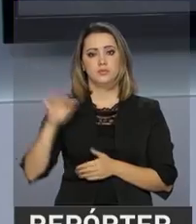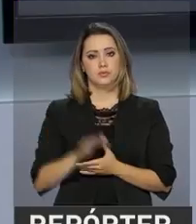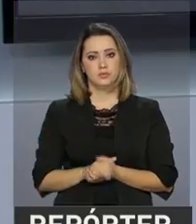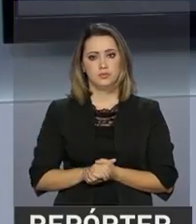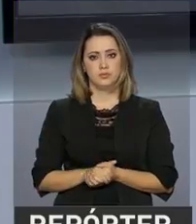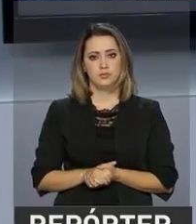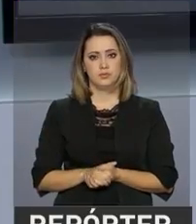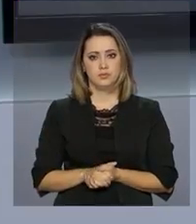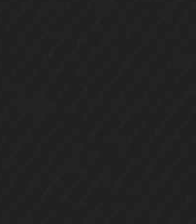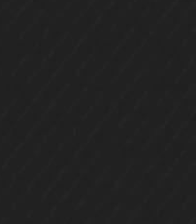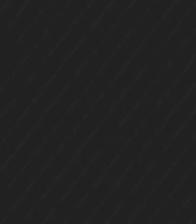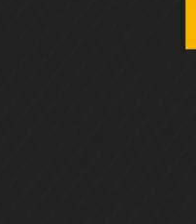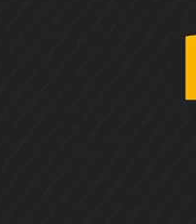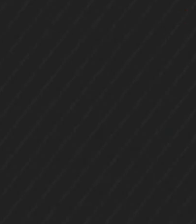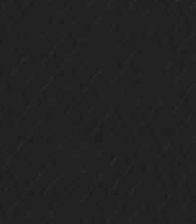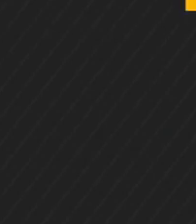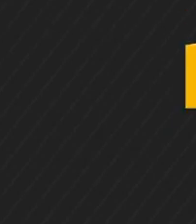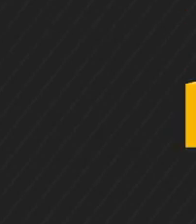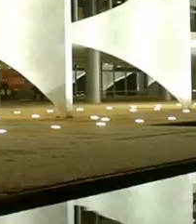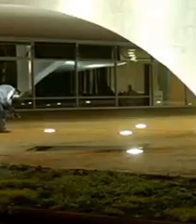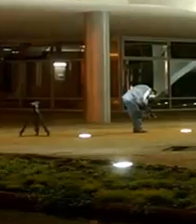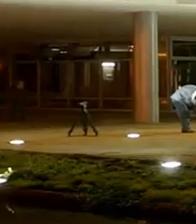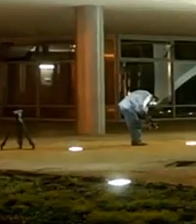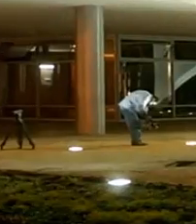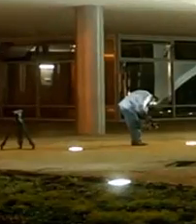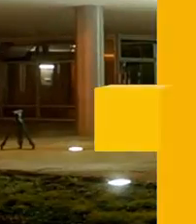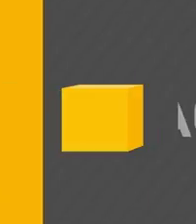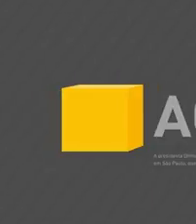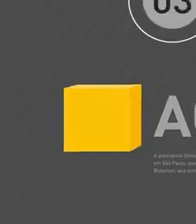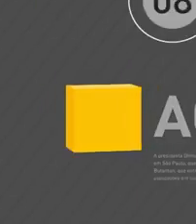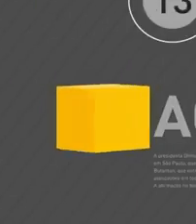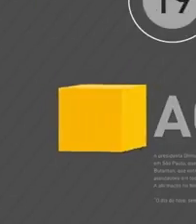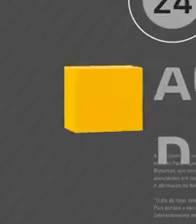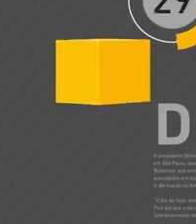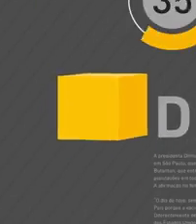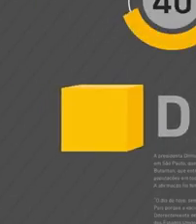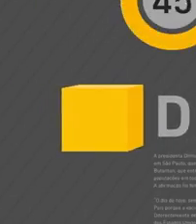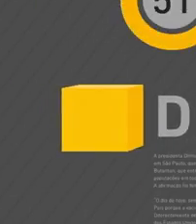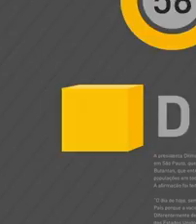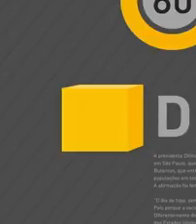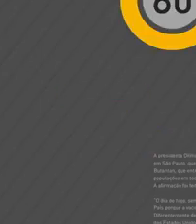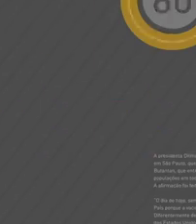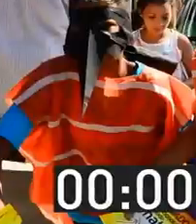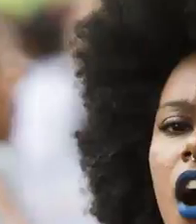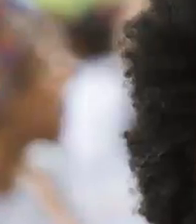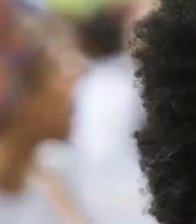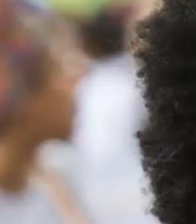Governo Federal.